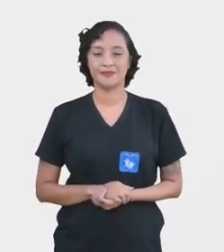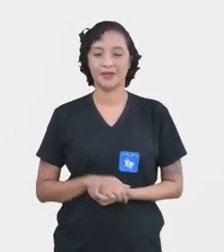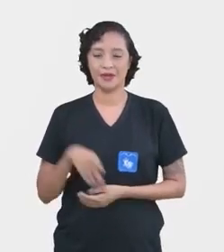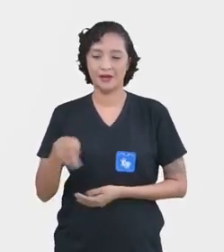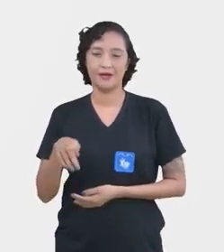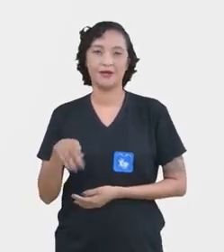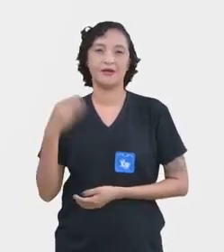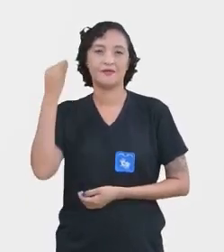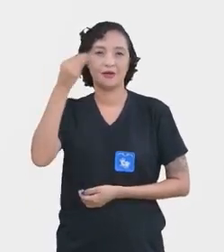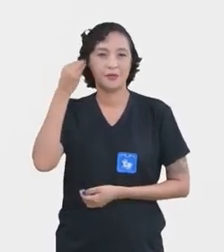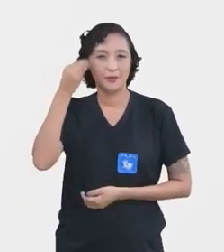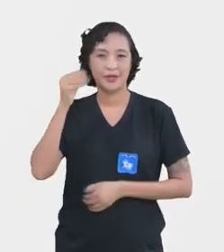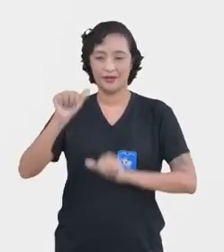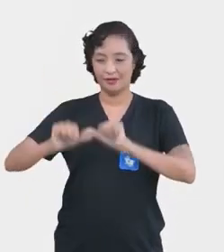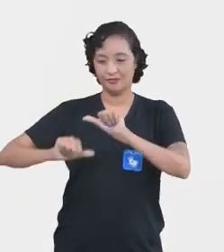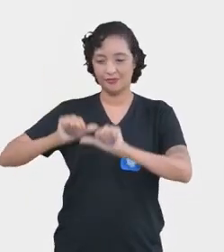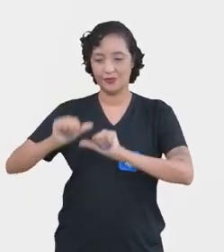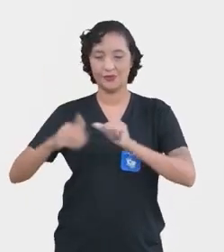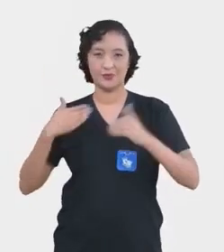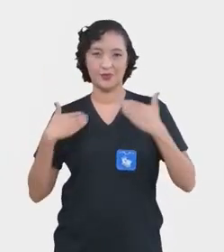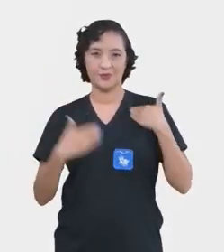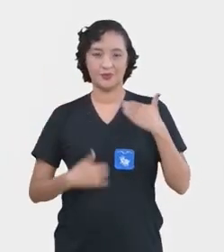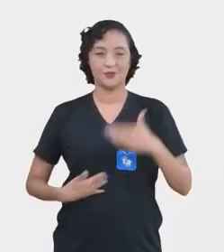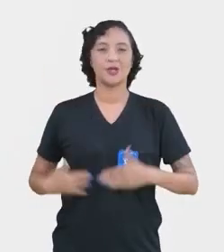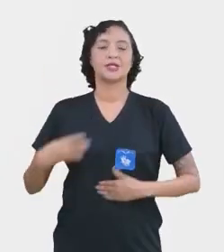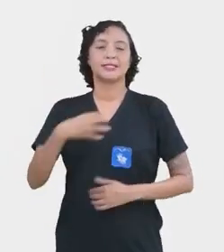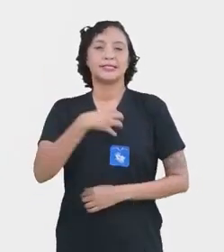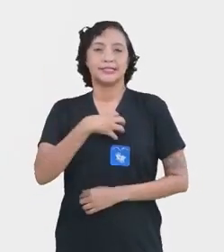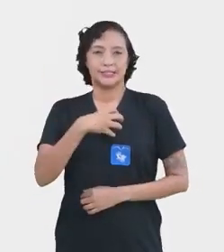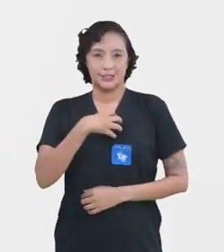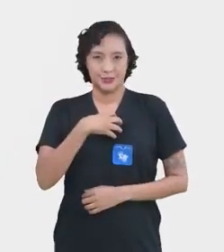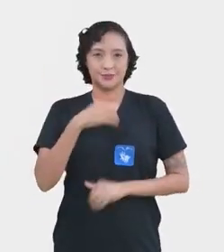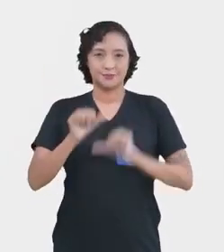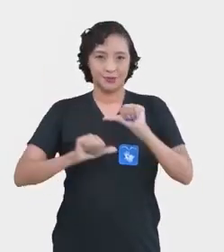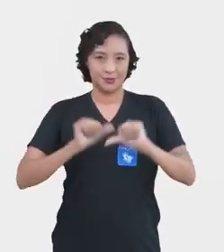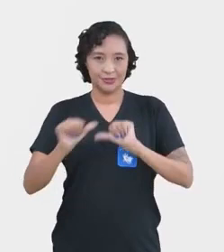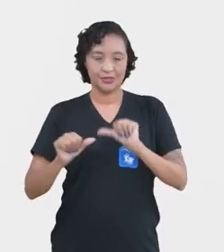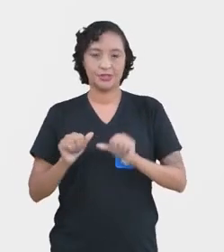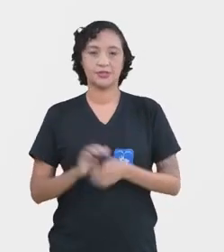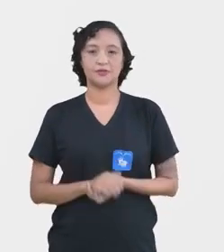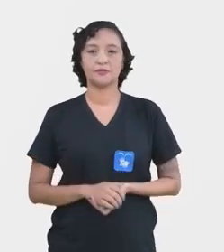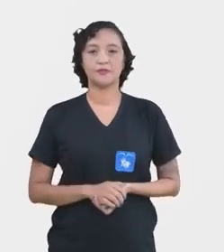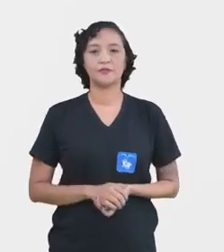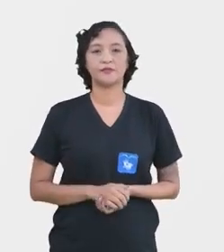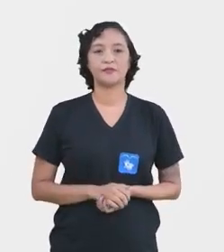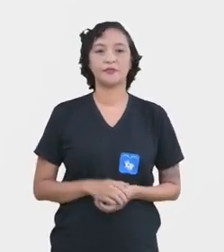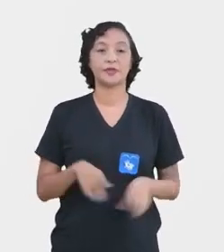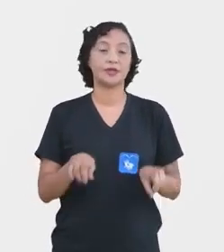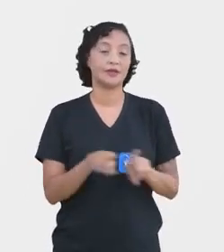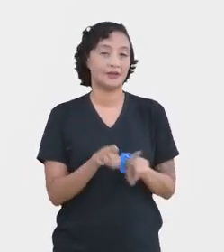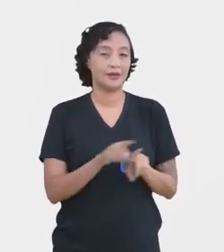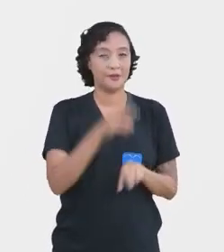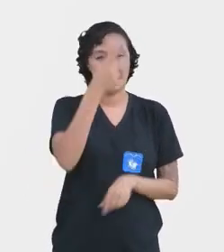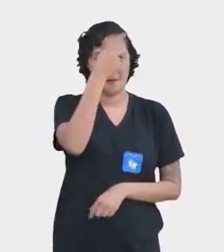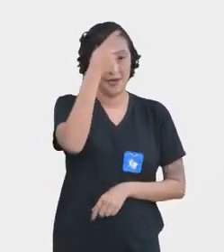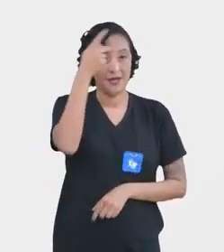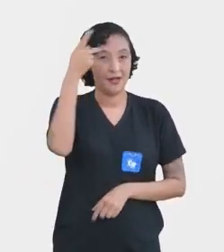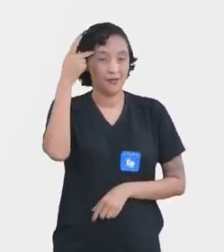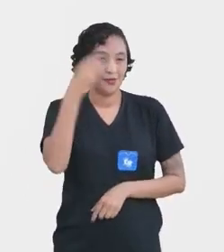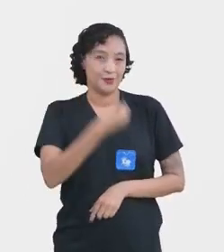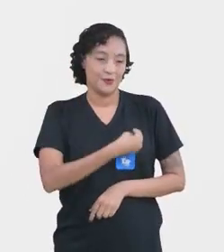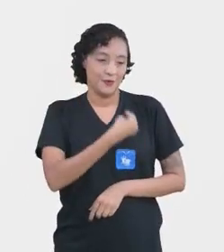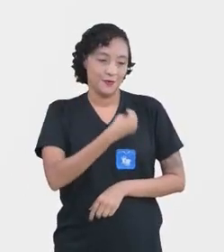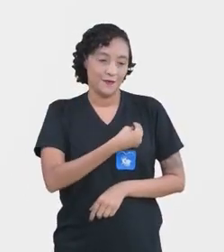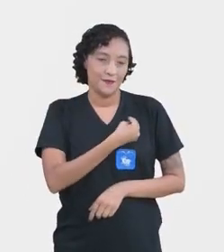essas transformações e sentir no corpo, né? Como para os que rodeiam, que terão de